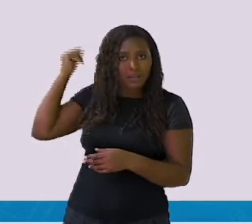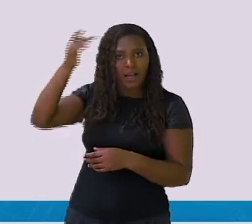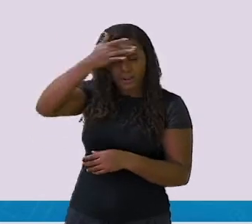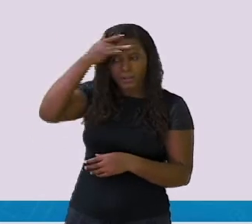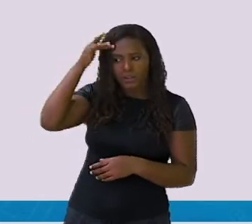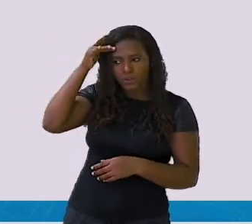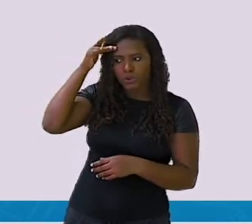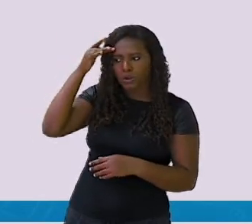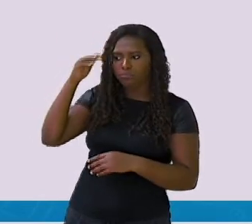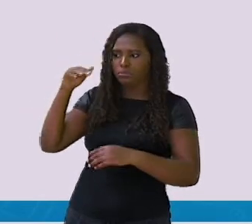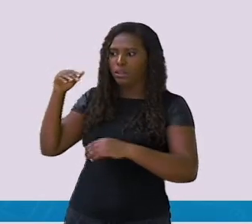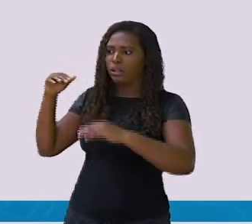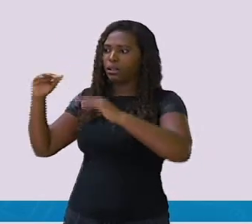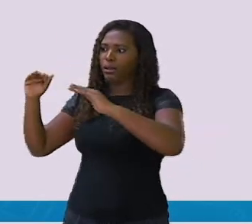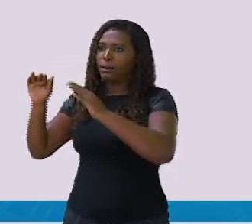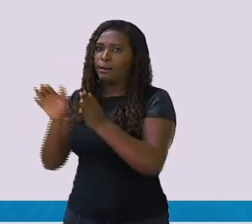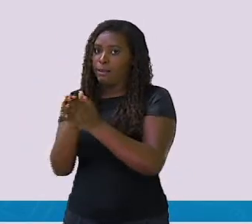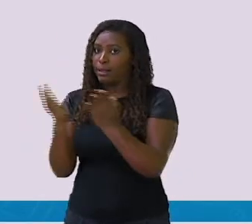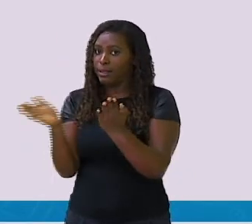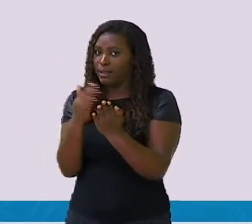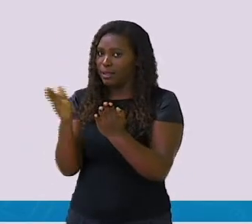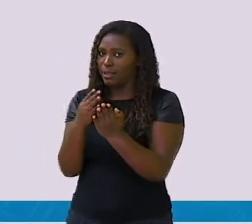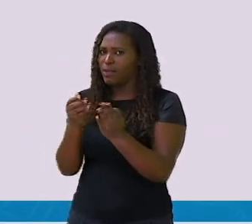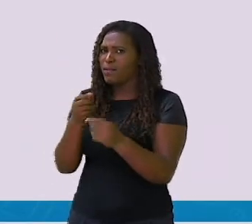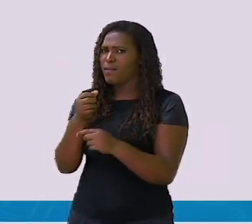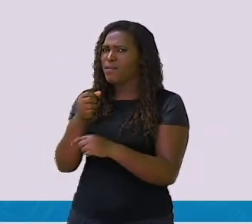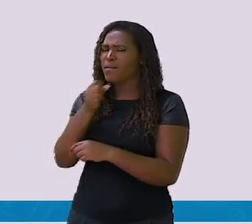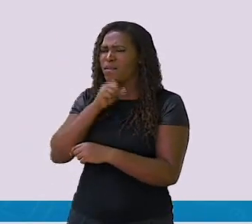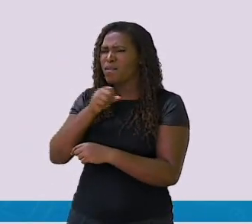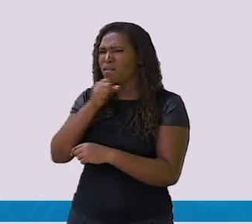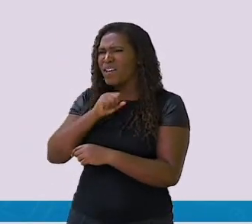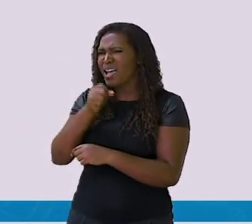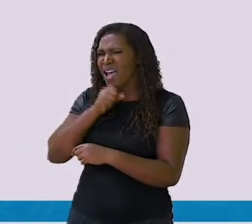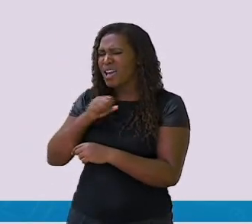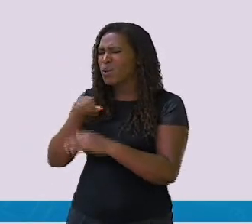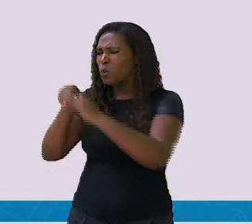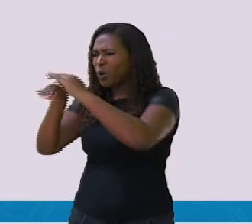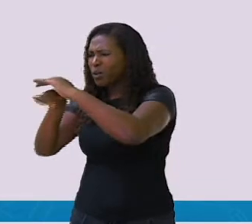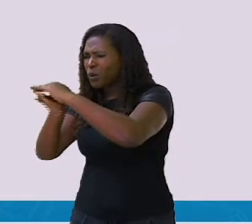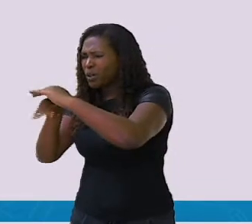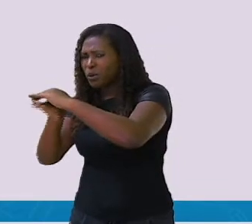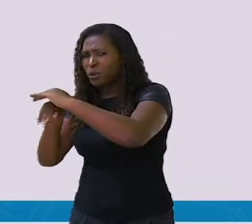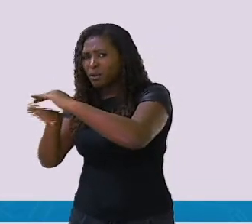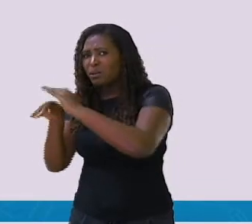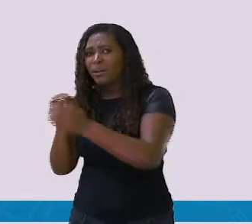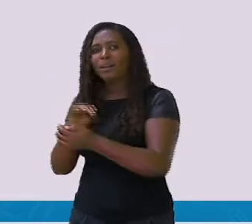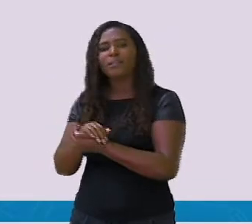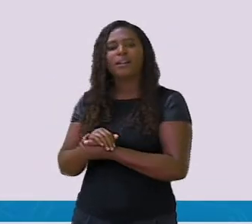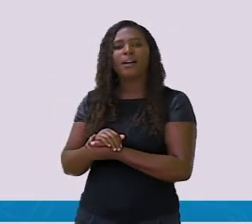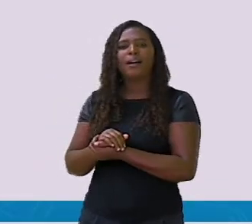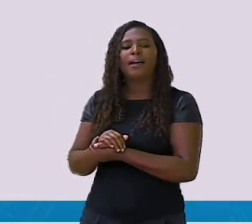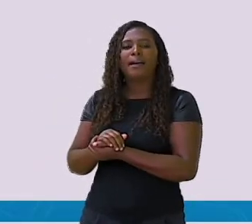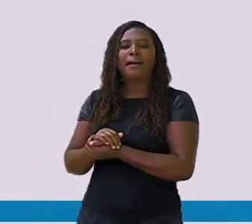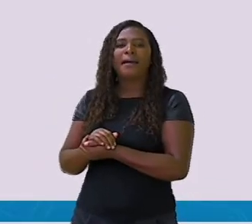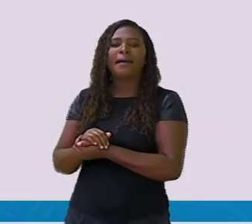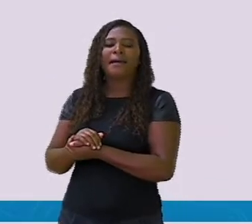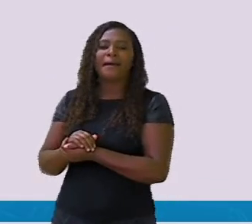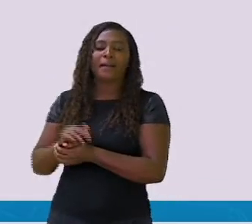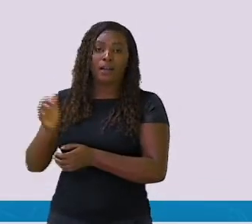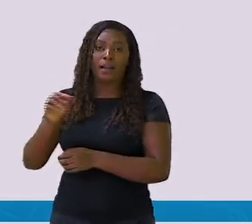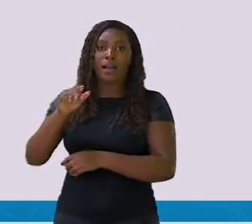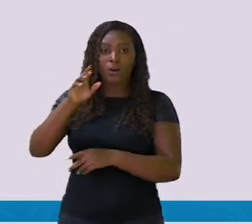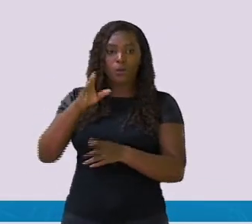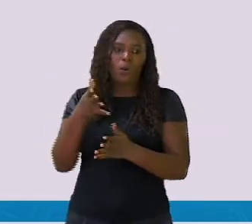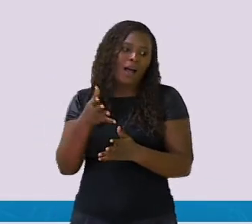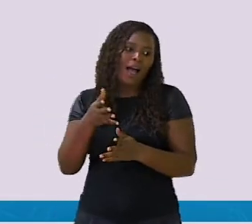os cientistas ou os pesquisadores também iam até a casa desse colecionador em busca de conhecimento. Então, à procura de